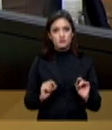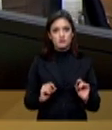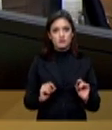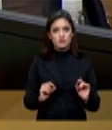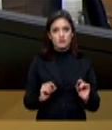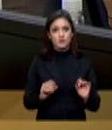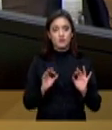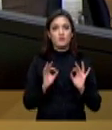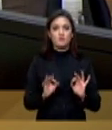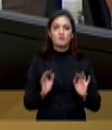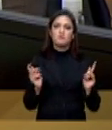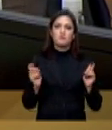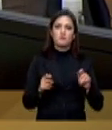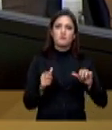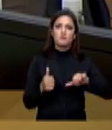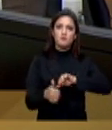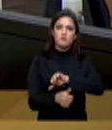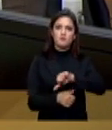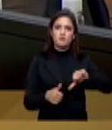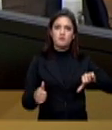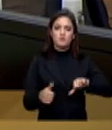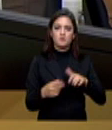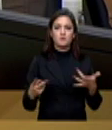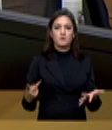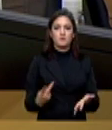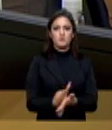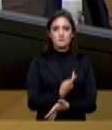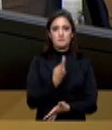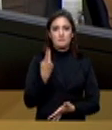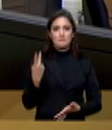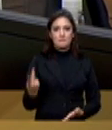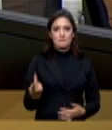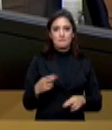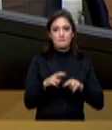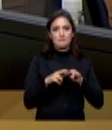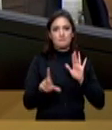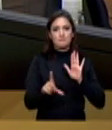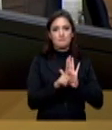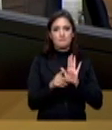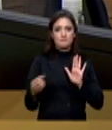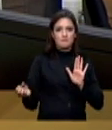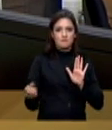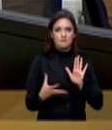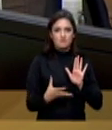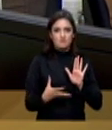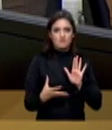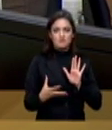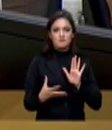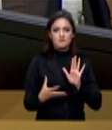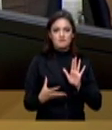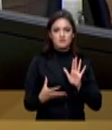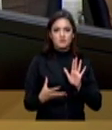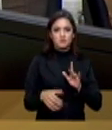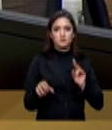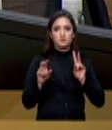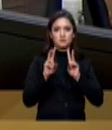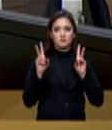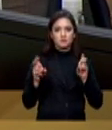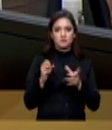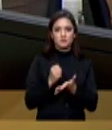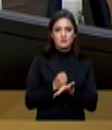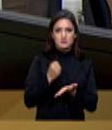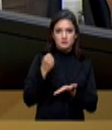a as modificações promovidas pela nova lei em relação aos